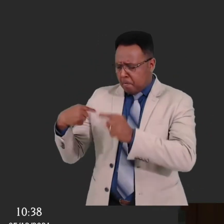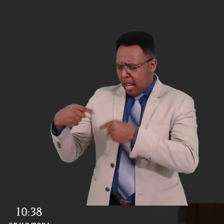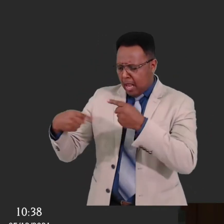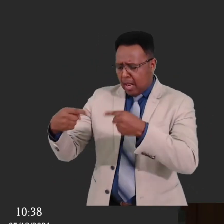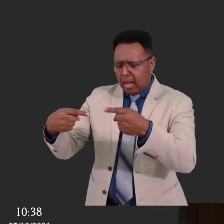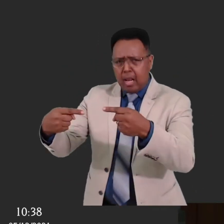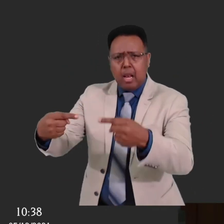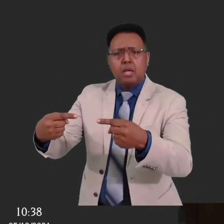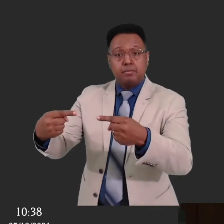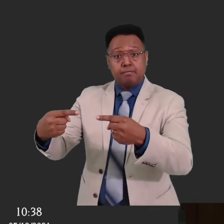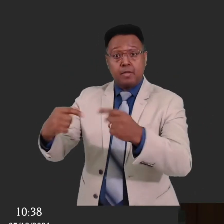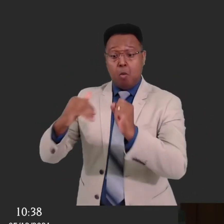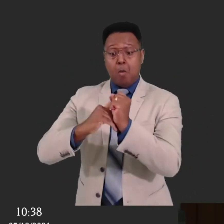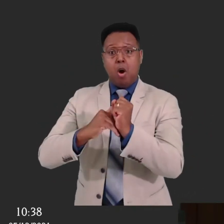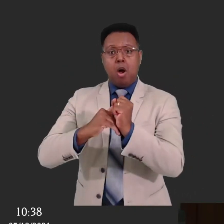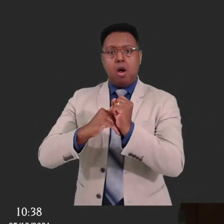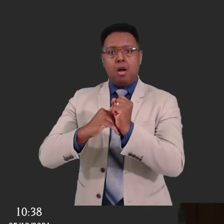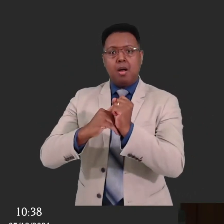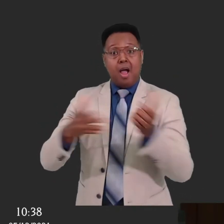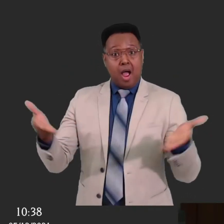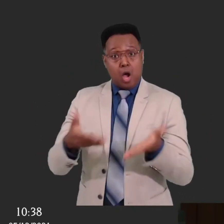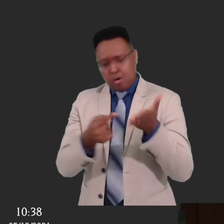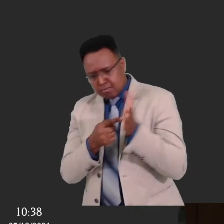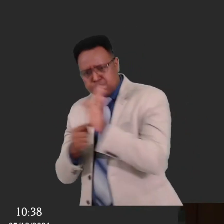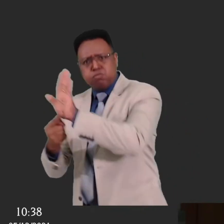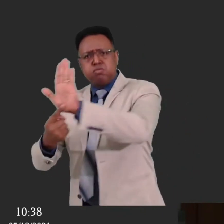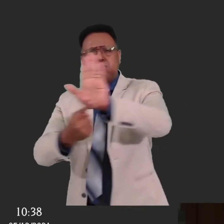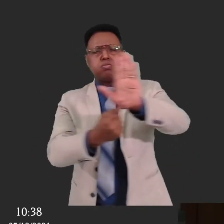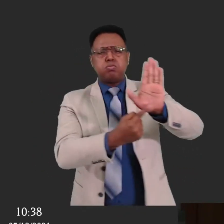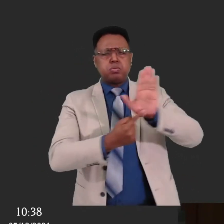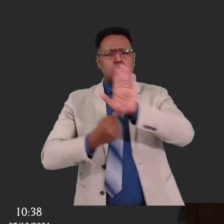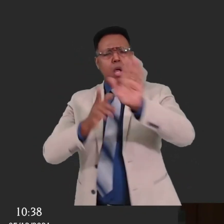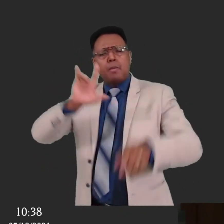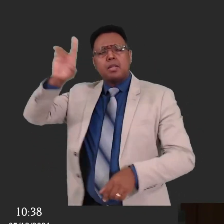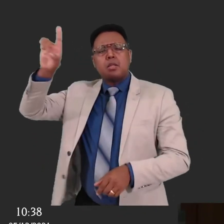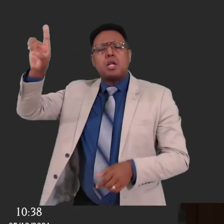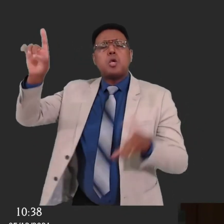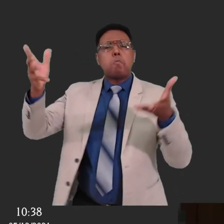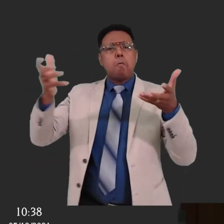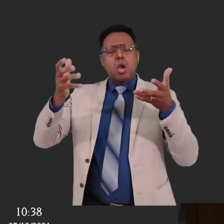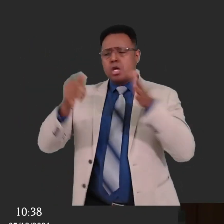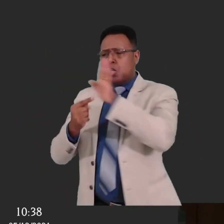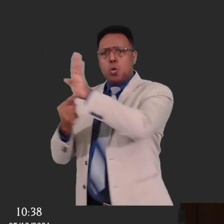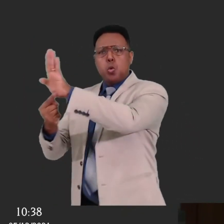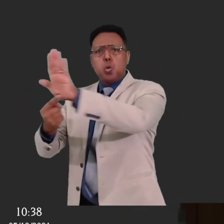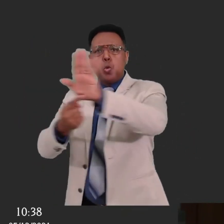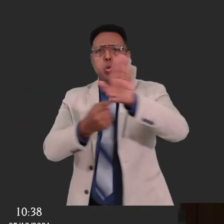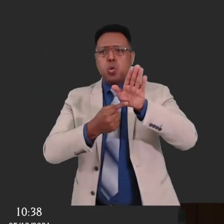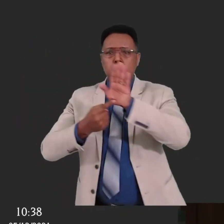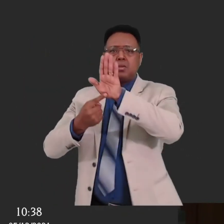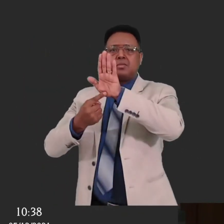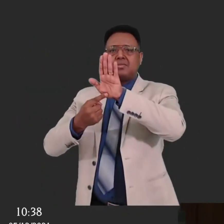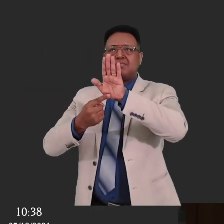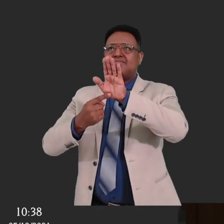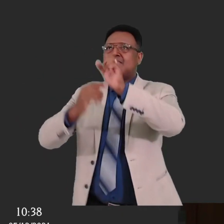foi manifesto aos seus santos, aos quais Deus quis fazer conhecer quais são as riquezas da glória